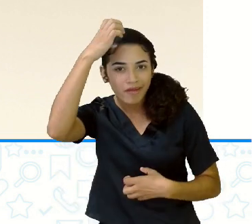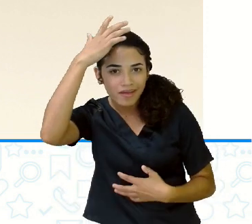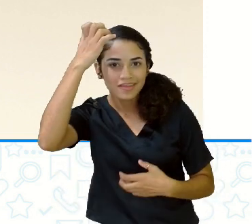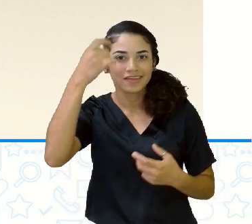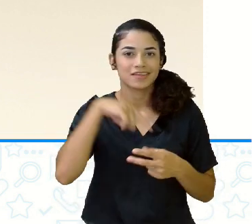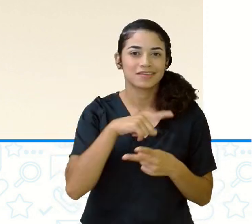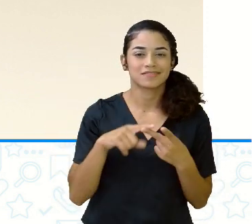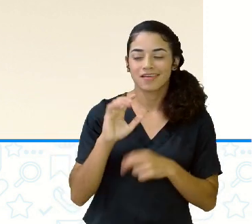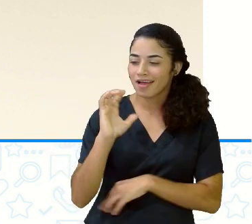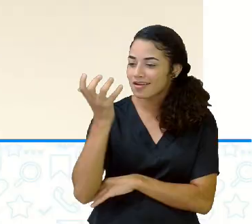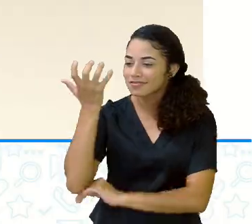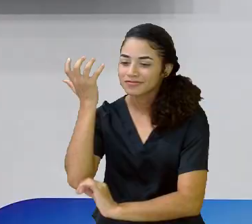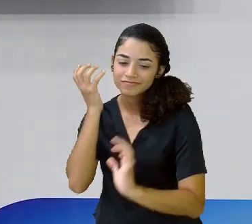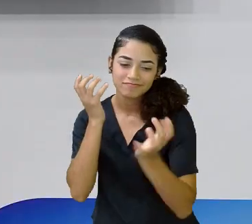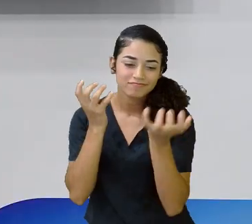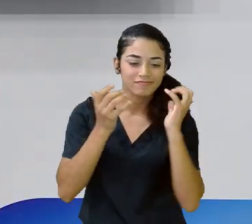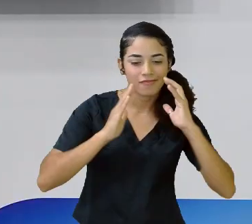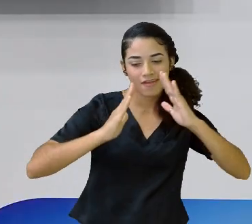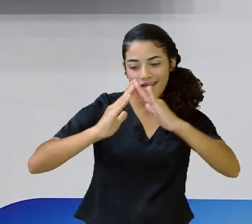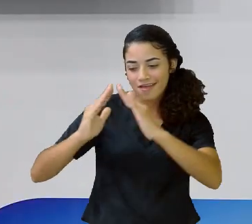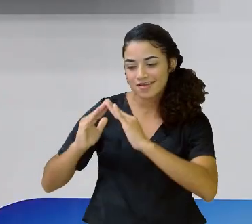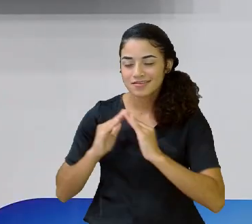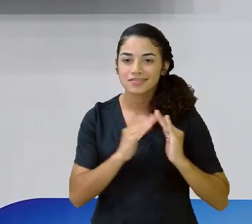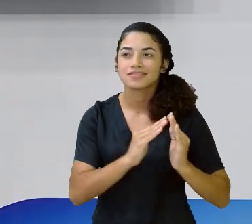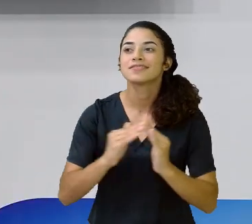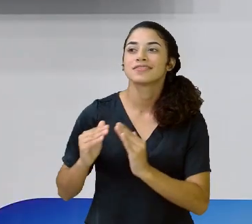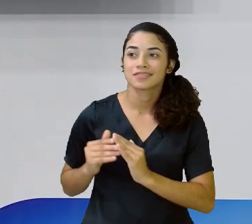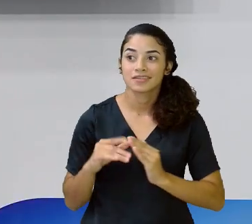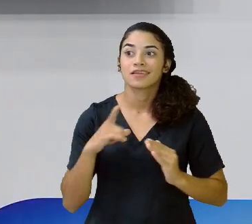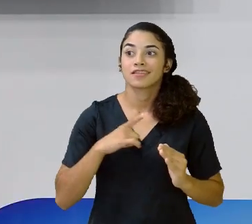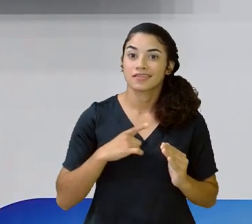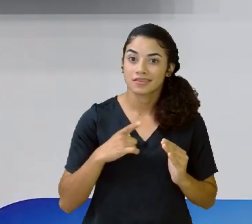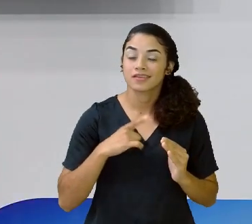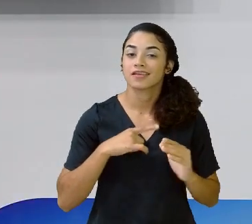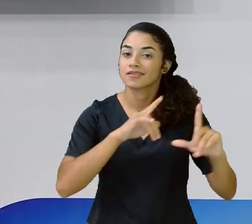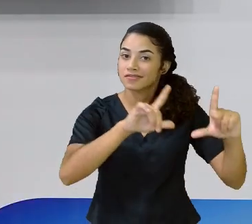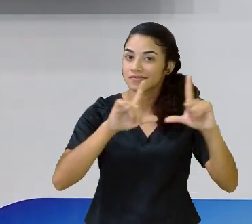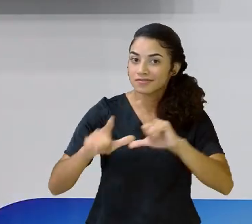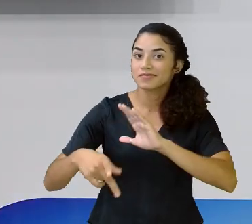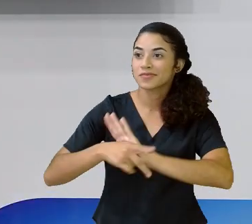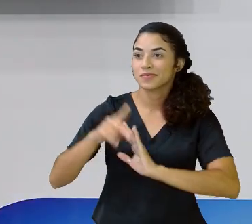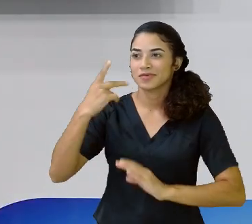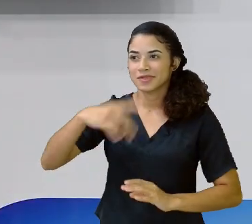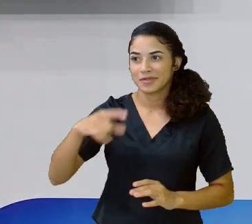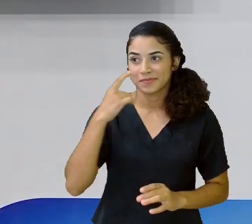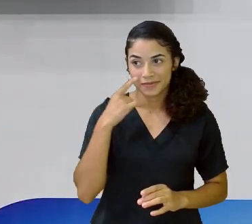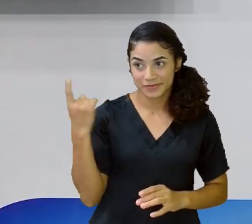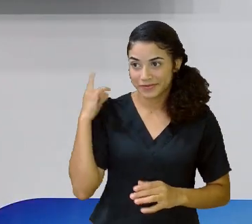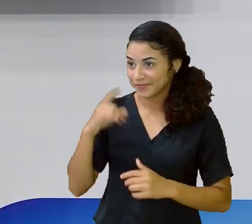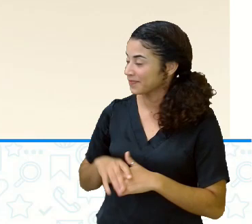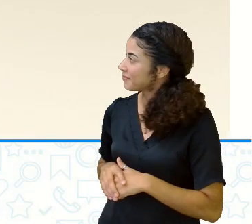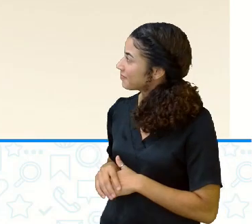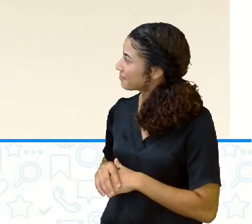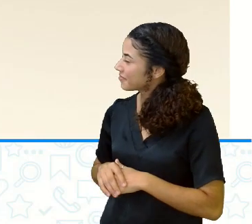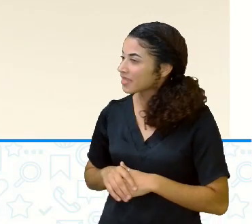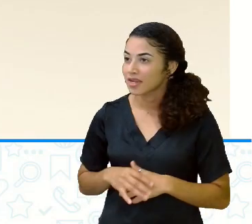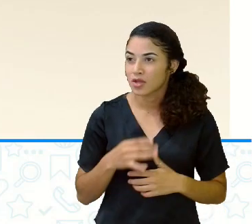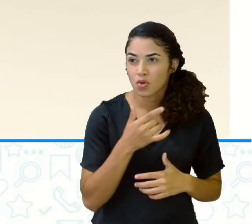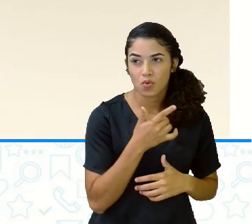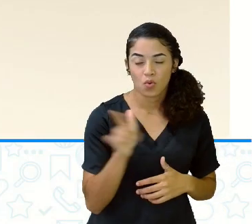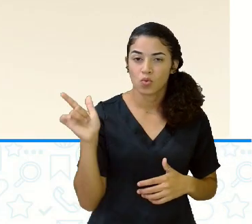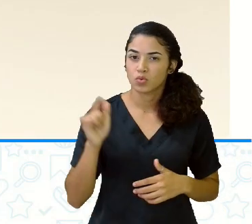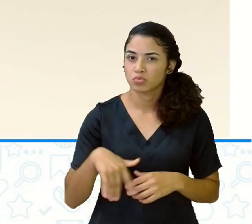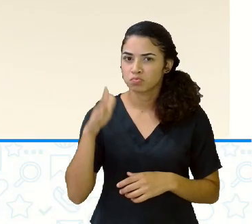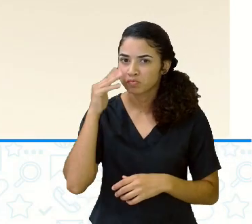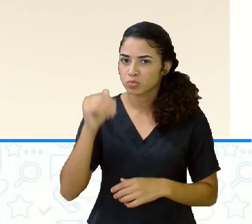as arvorezinhas, as casinhas que a gente vai ver bastante nas obras dela, mas esse quadro aqui é o outro quadro